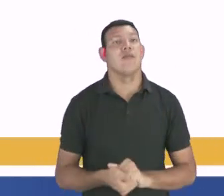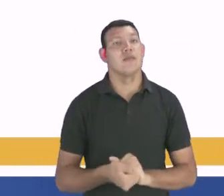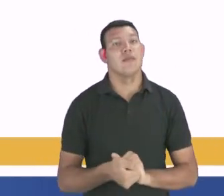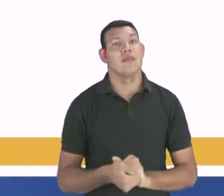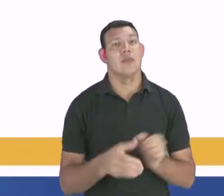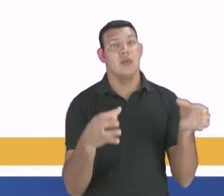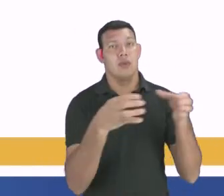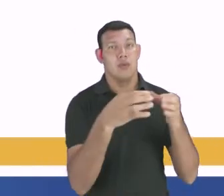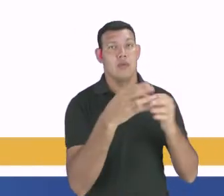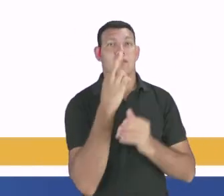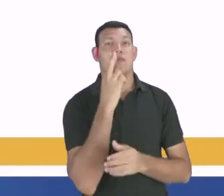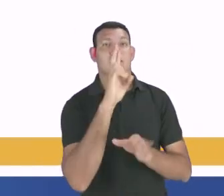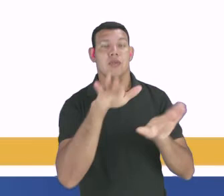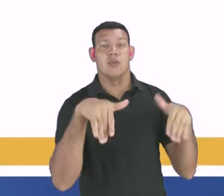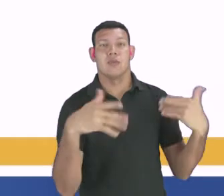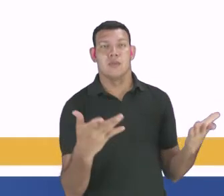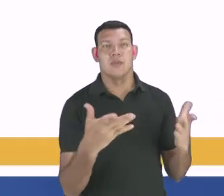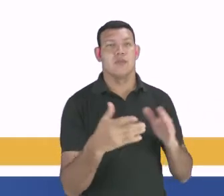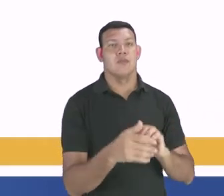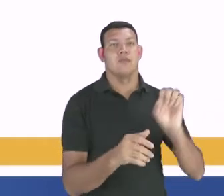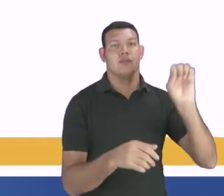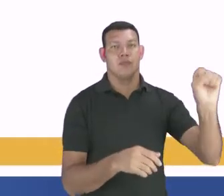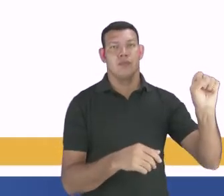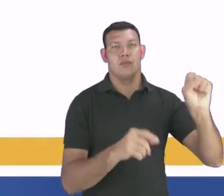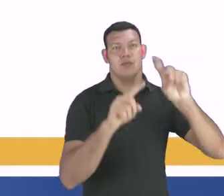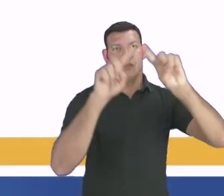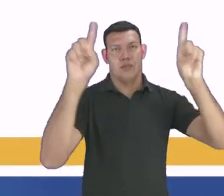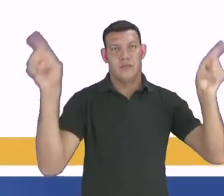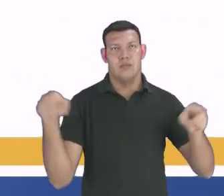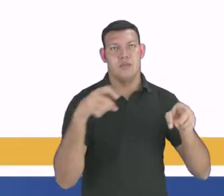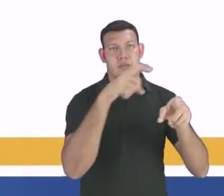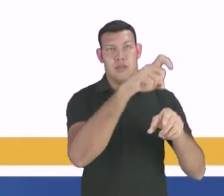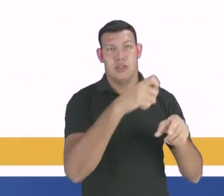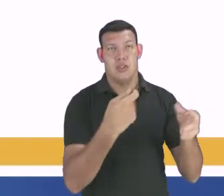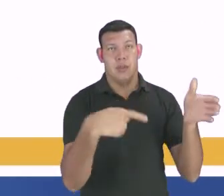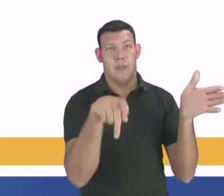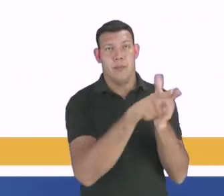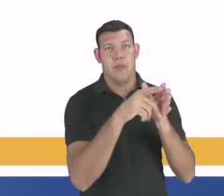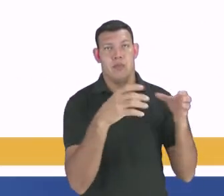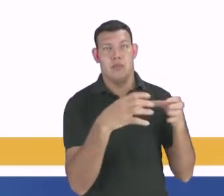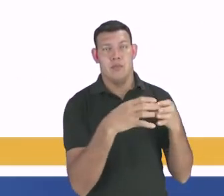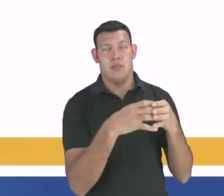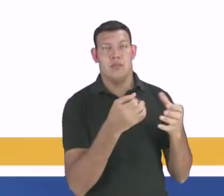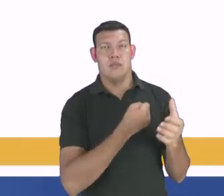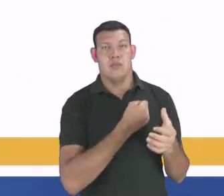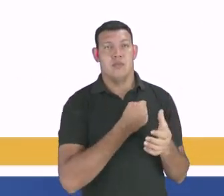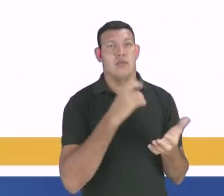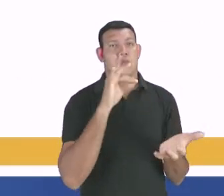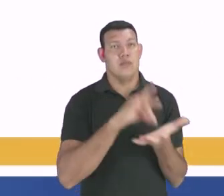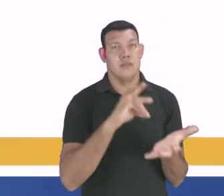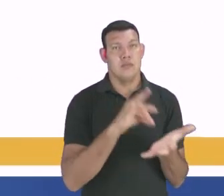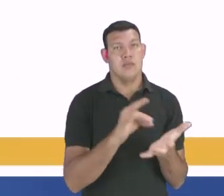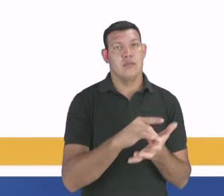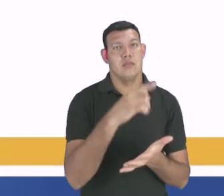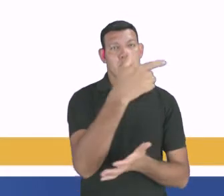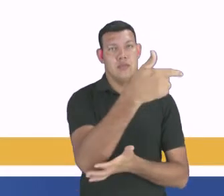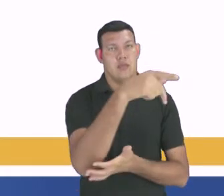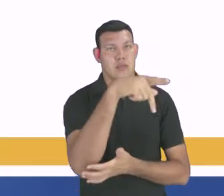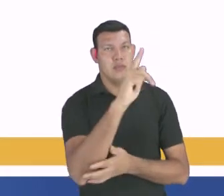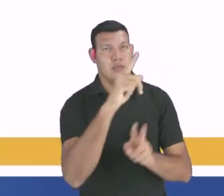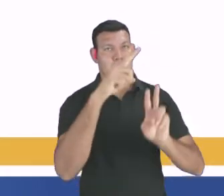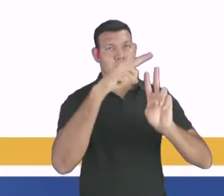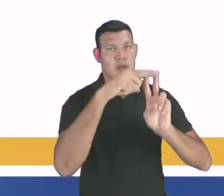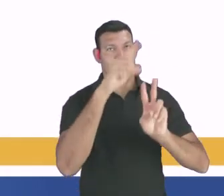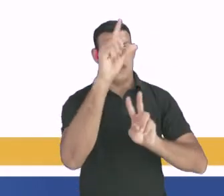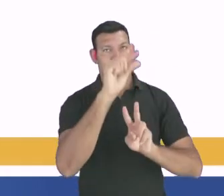o conjunto de solução será o seguinte: o x pertence aos reais, tal que 2kπ é menor ou igual que x